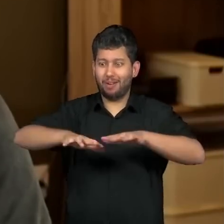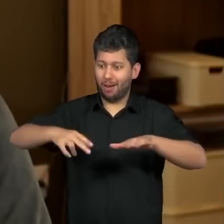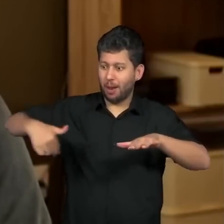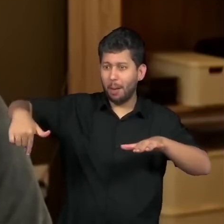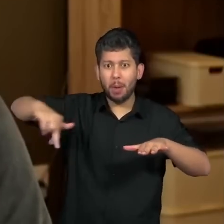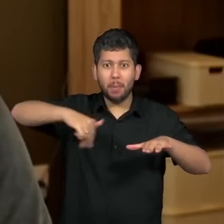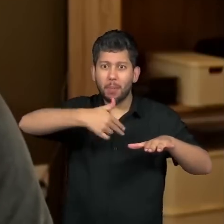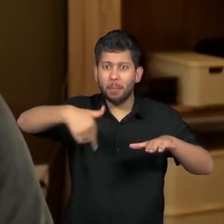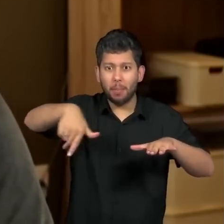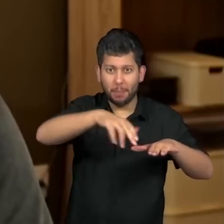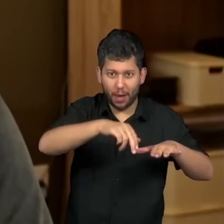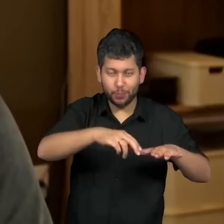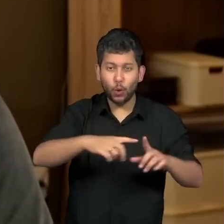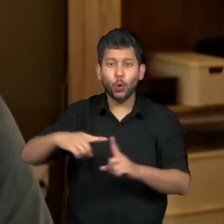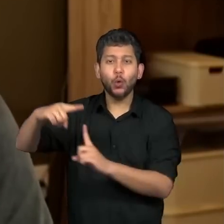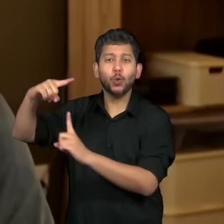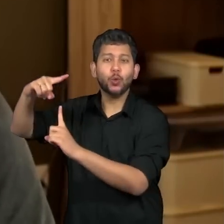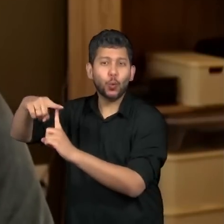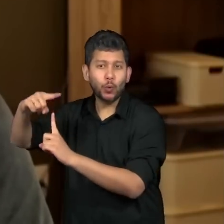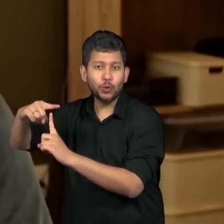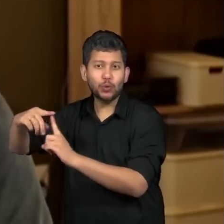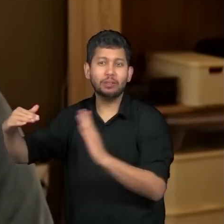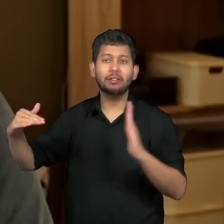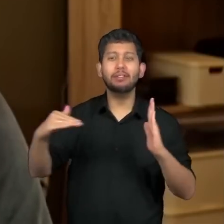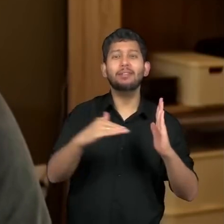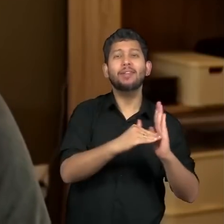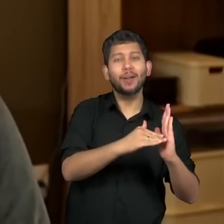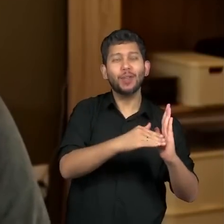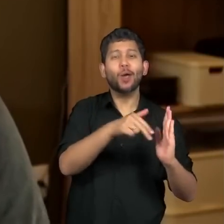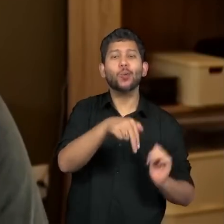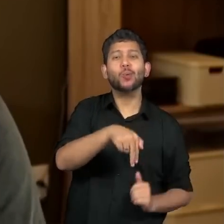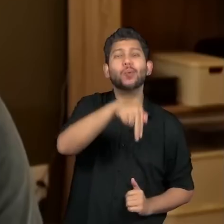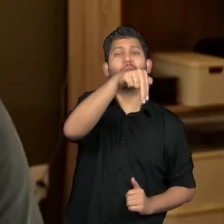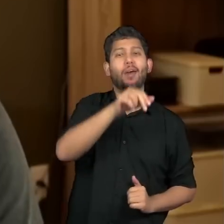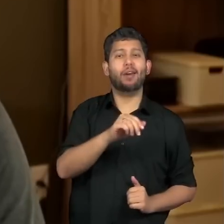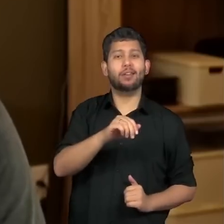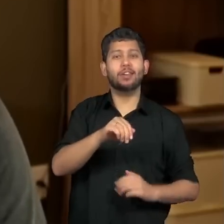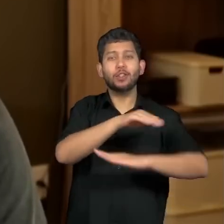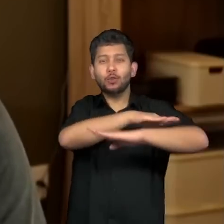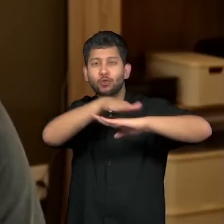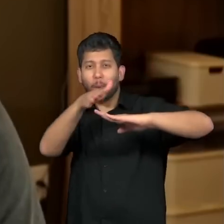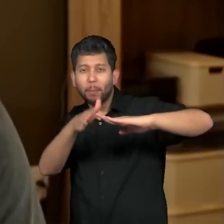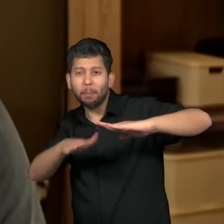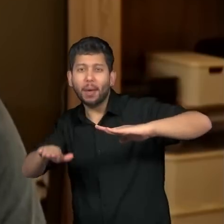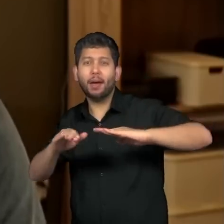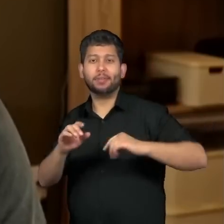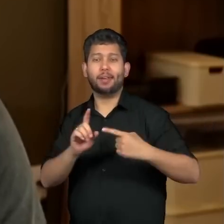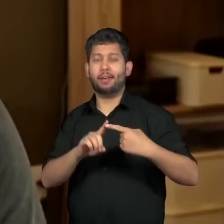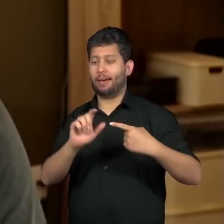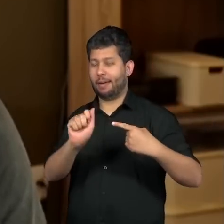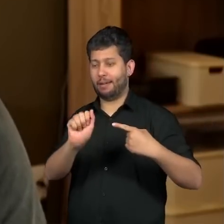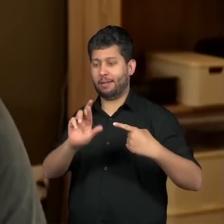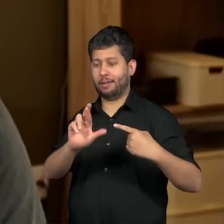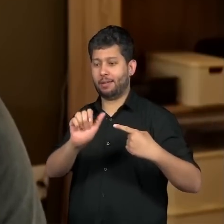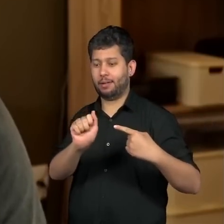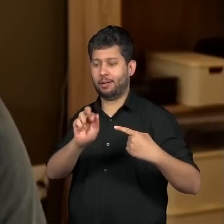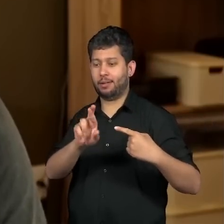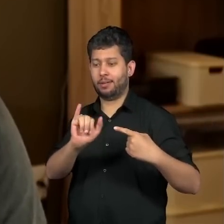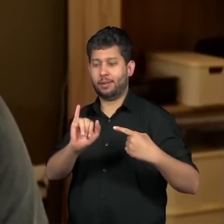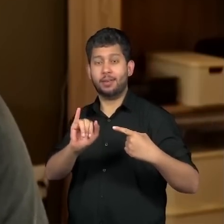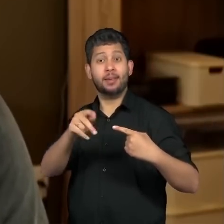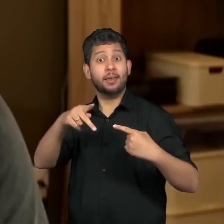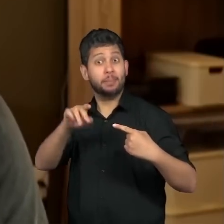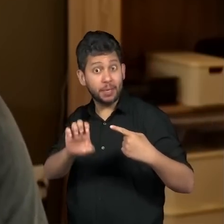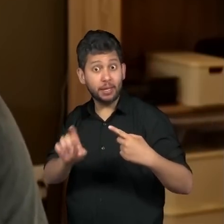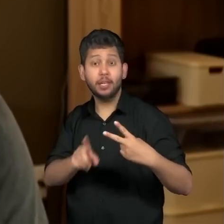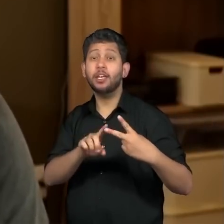Brasil, do Tocantins até o sertão nordestino, das chapadas, a Chapada do Araripe, Chapada Diamantina,